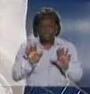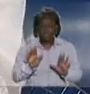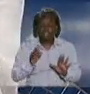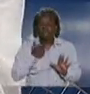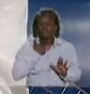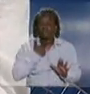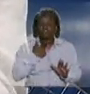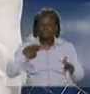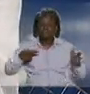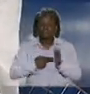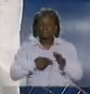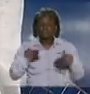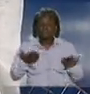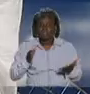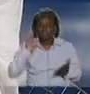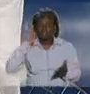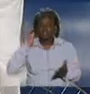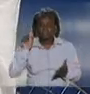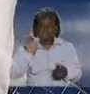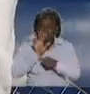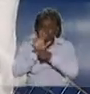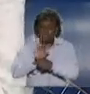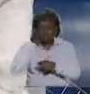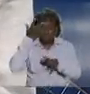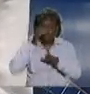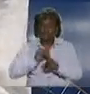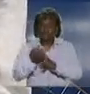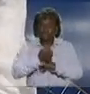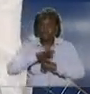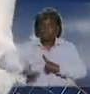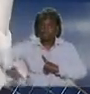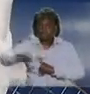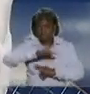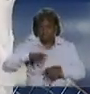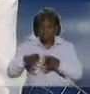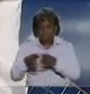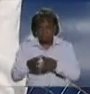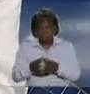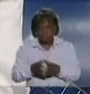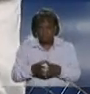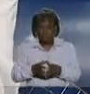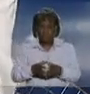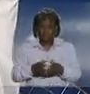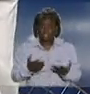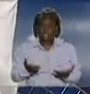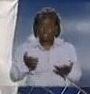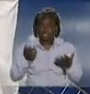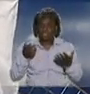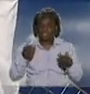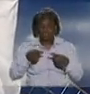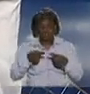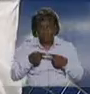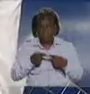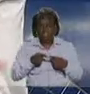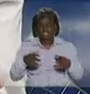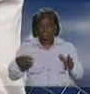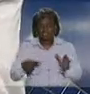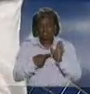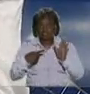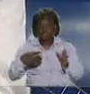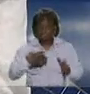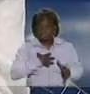missão essencial, primordial, é gerar um benefício para a sociedade, para um determinado grupo social, que é o que a gente chama na linguagem do setor de